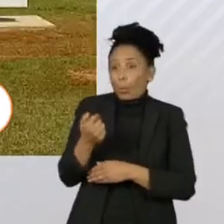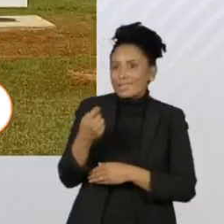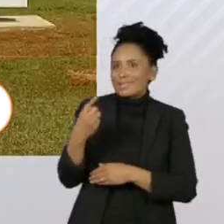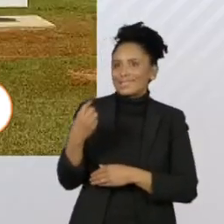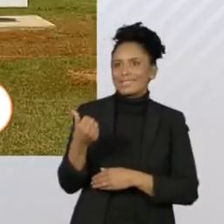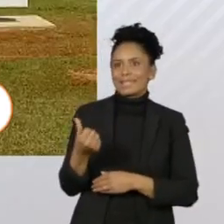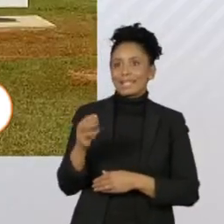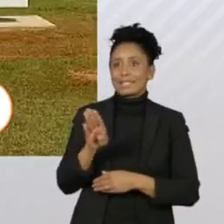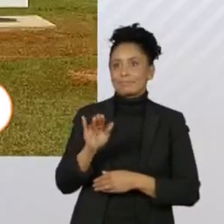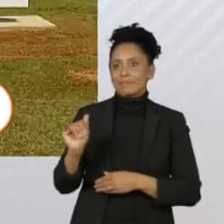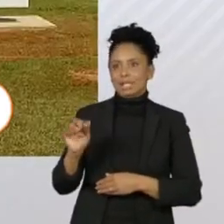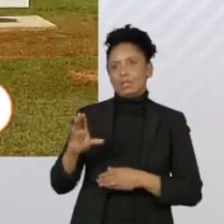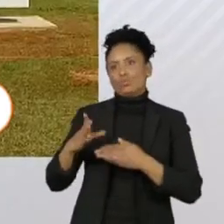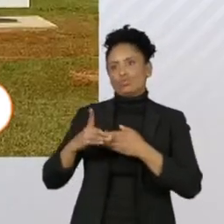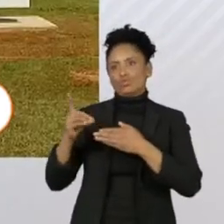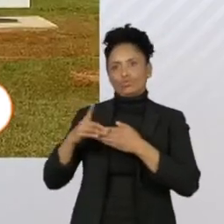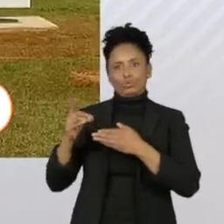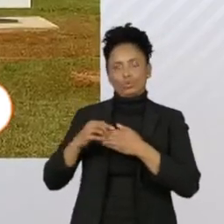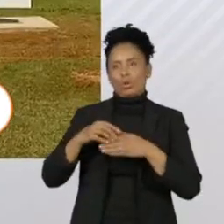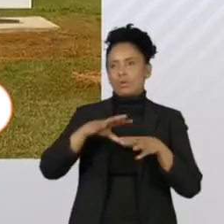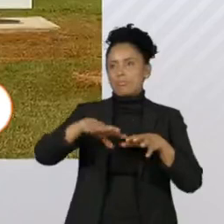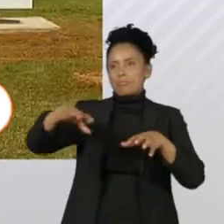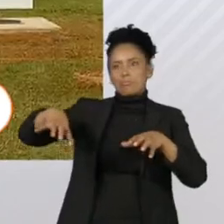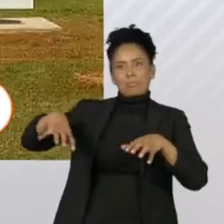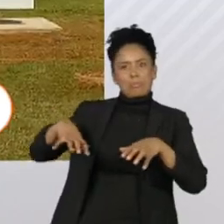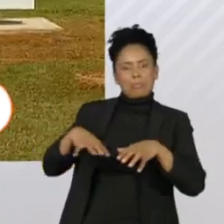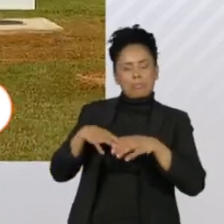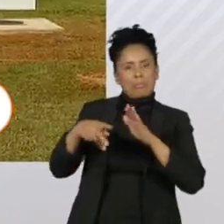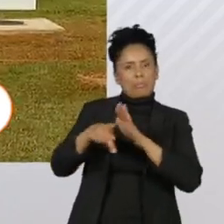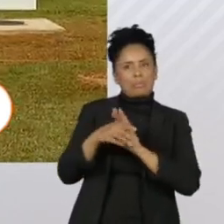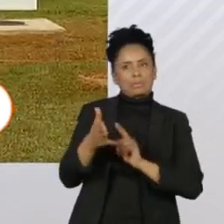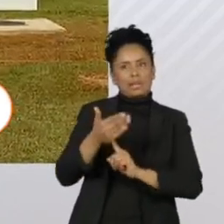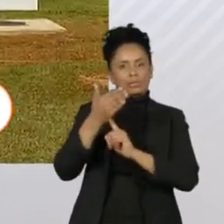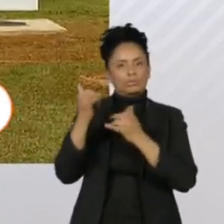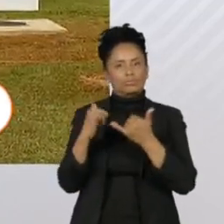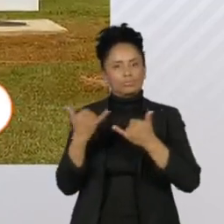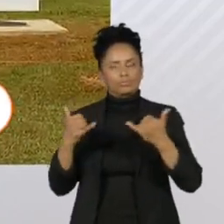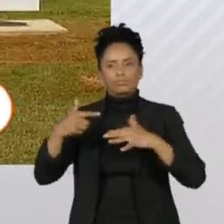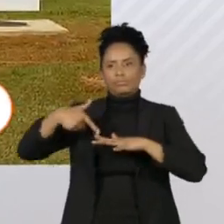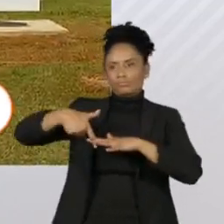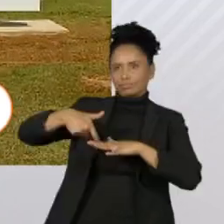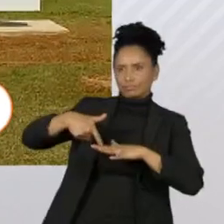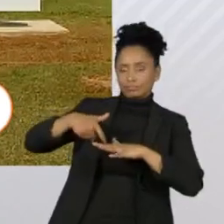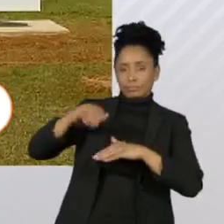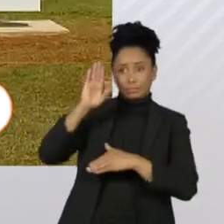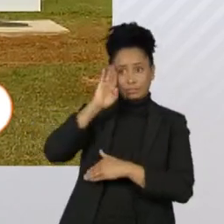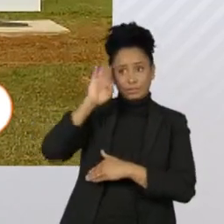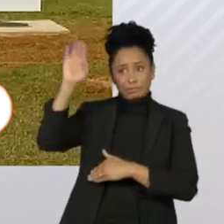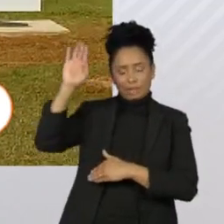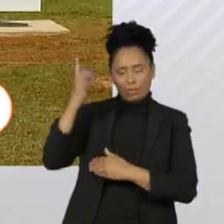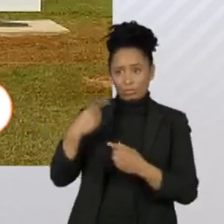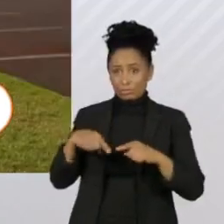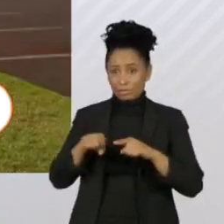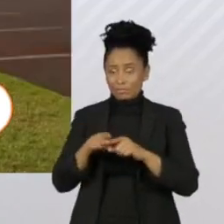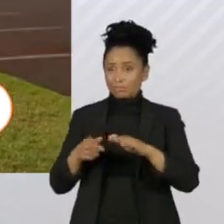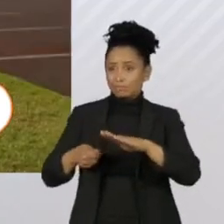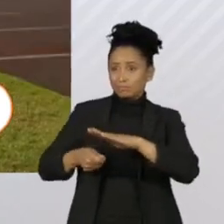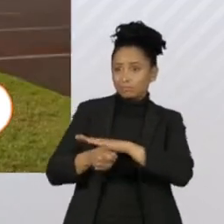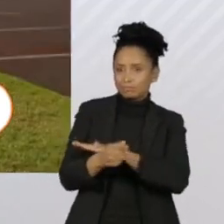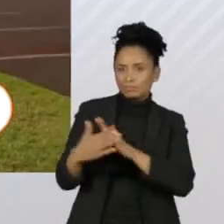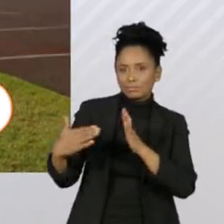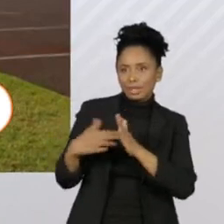de Dólares em especial em áreas como tecnologia energia e petróleo esses investimentos chegaram a